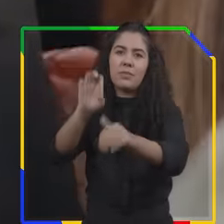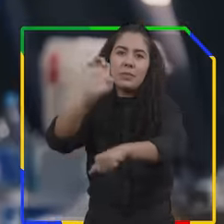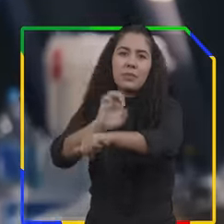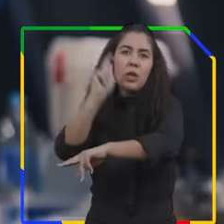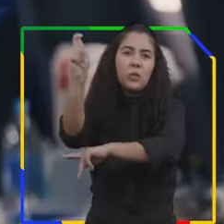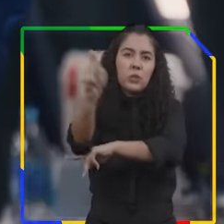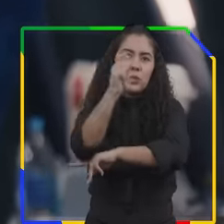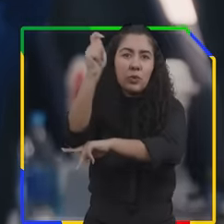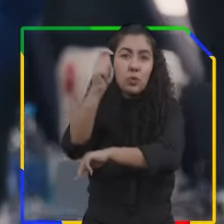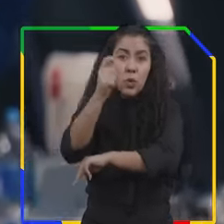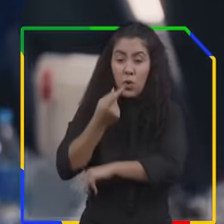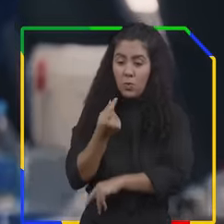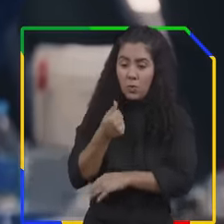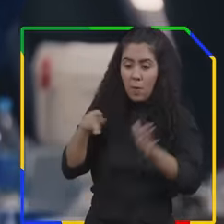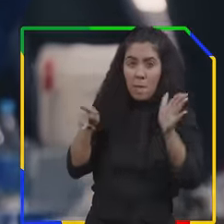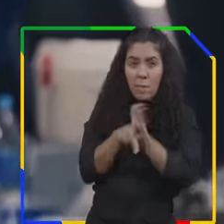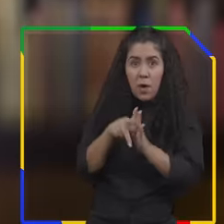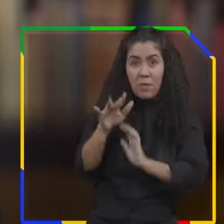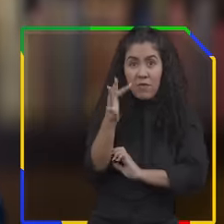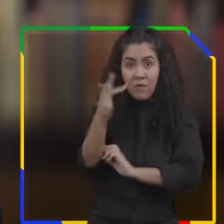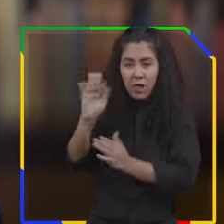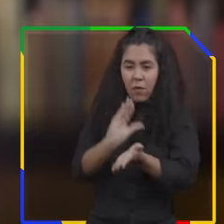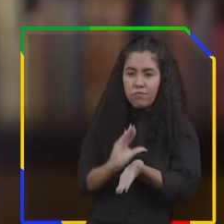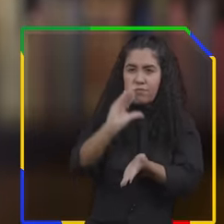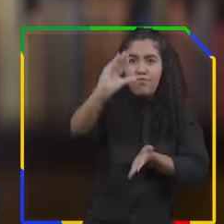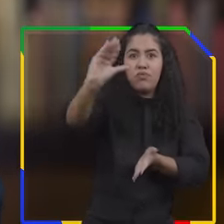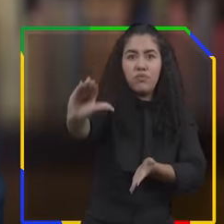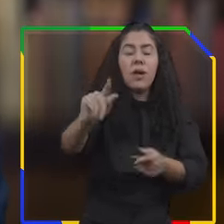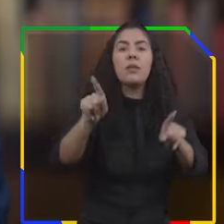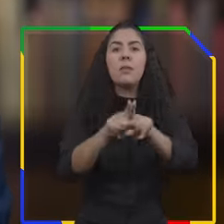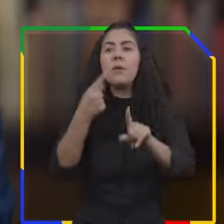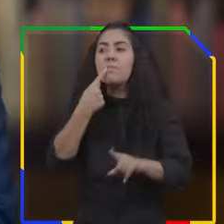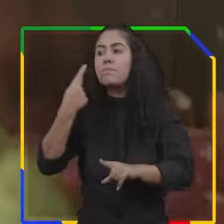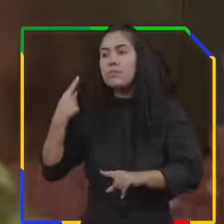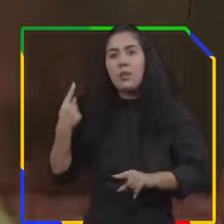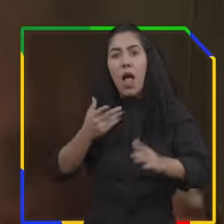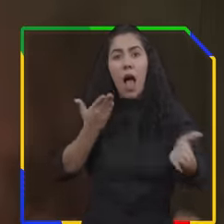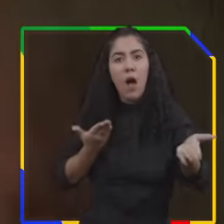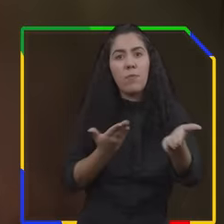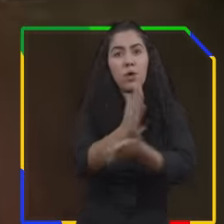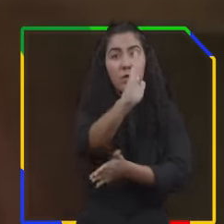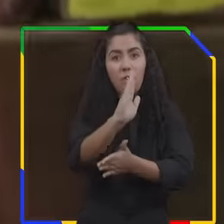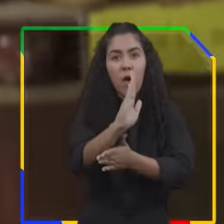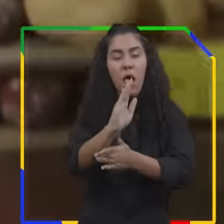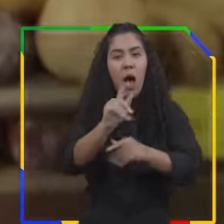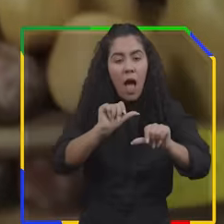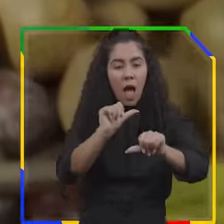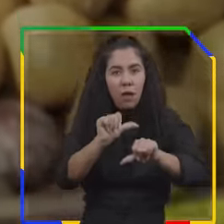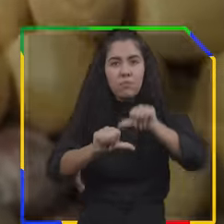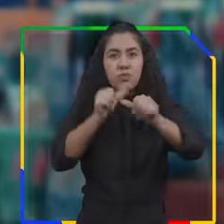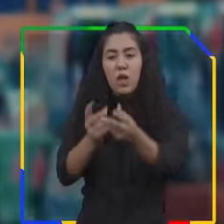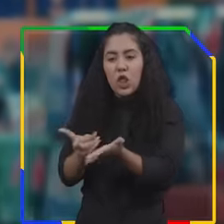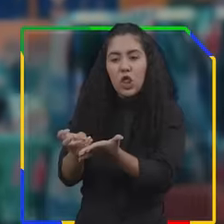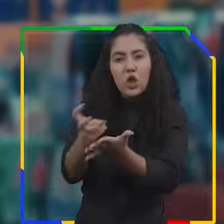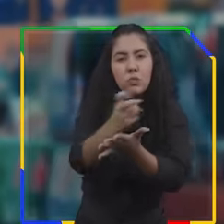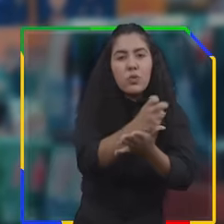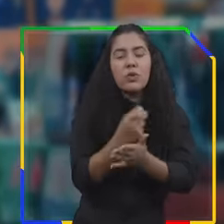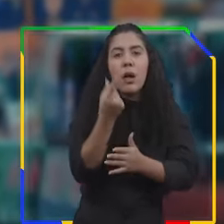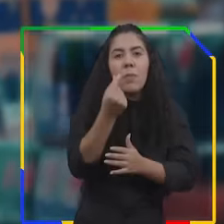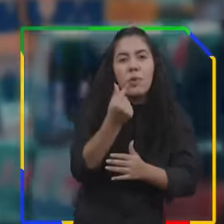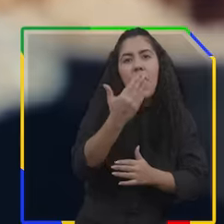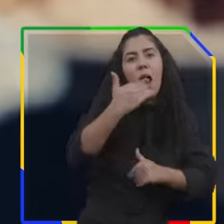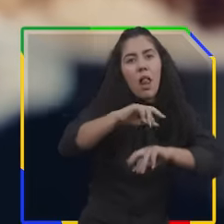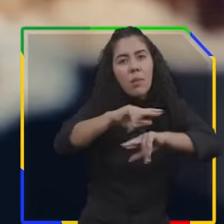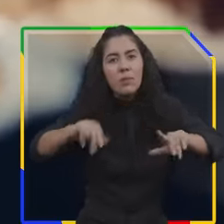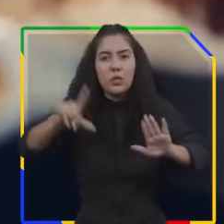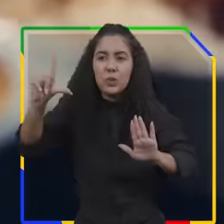Grande do Sul com recursos federais. Aprovamos uma reforma tributária que vai descomplicar a economia e reduzir o